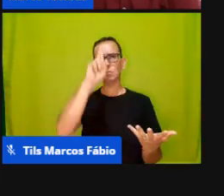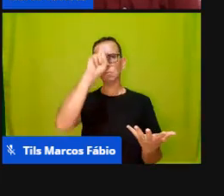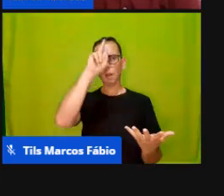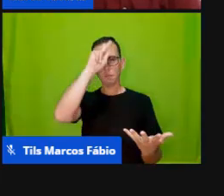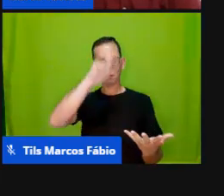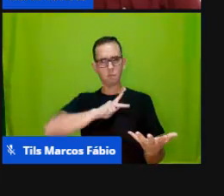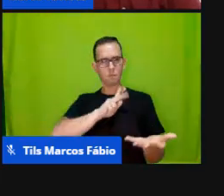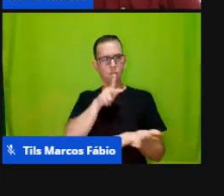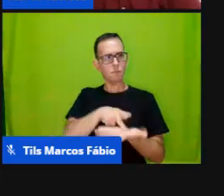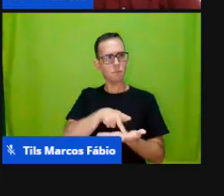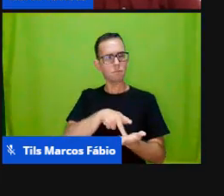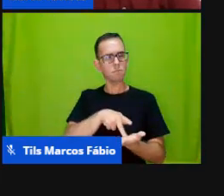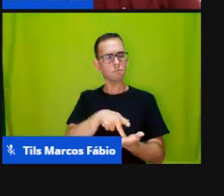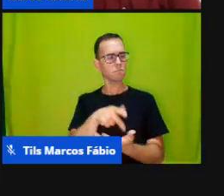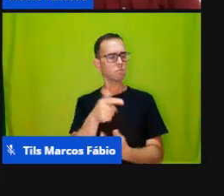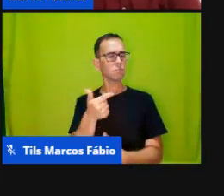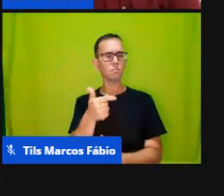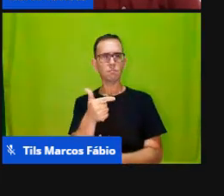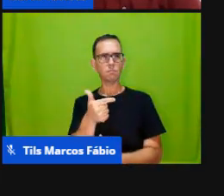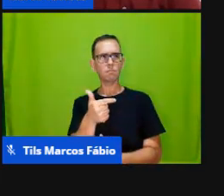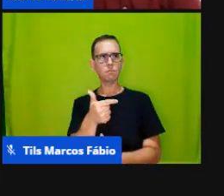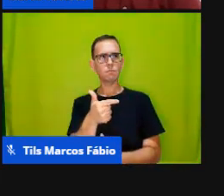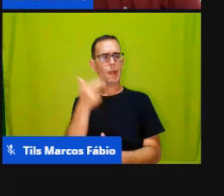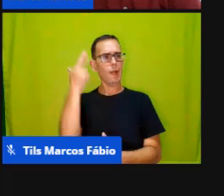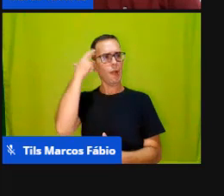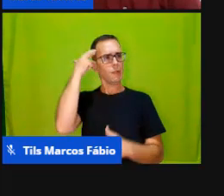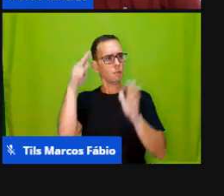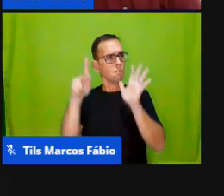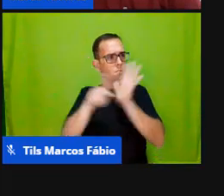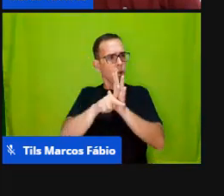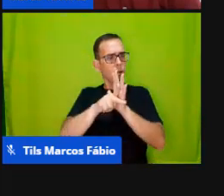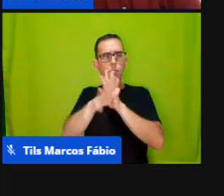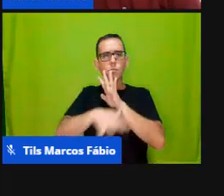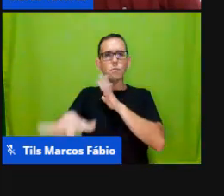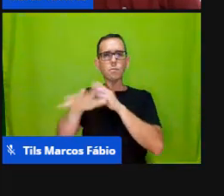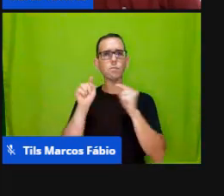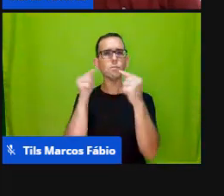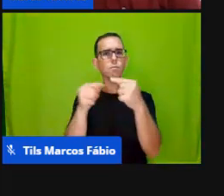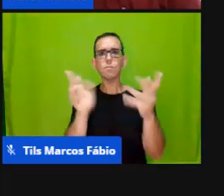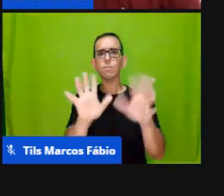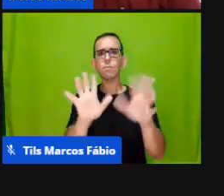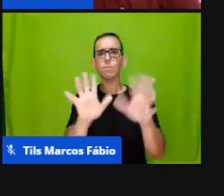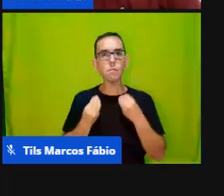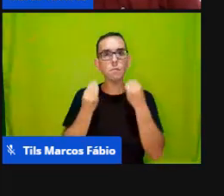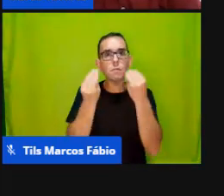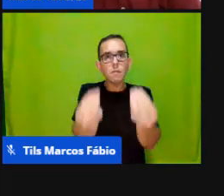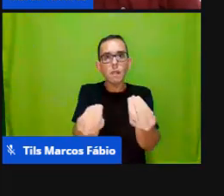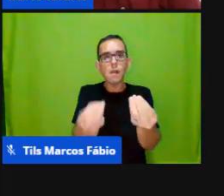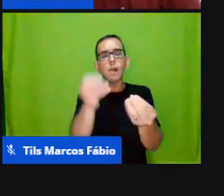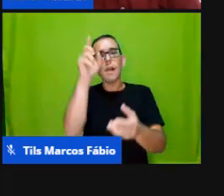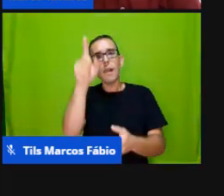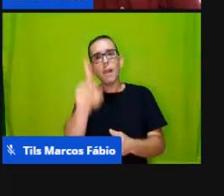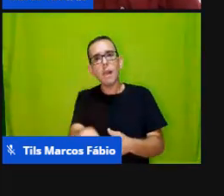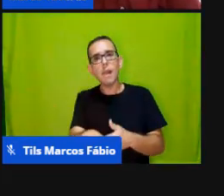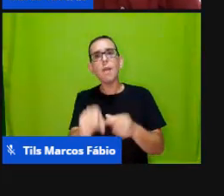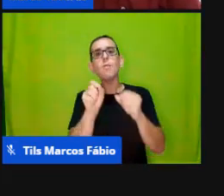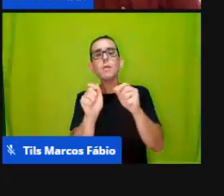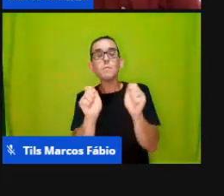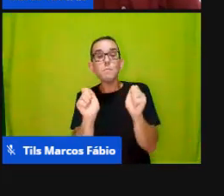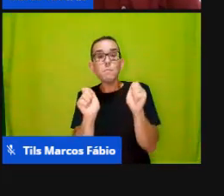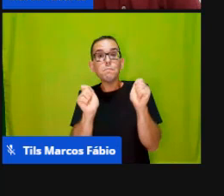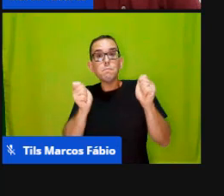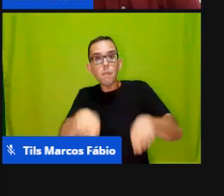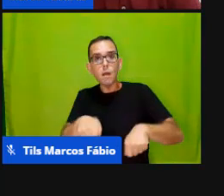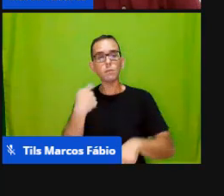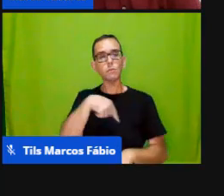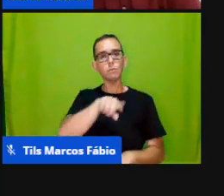trago nenhuma razão absoluta para vocês. O que eu trago aqui é realmente essa possibilidade da gente